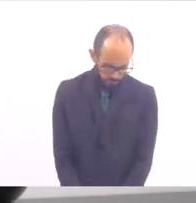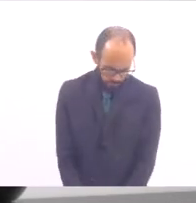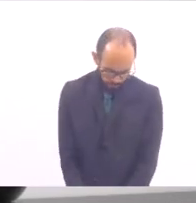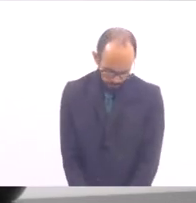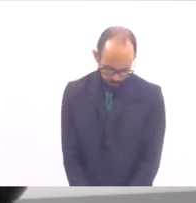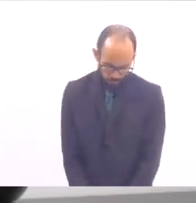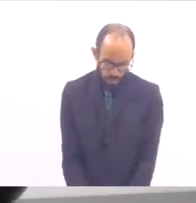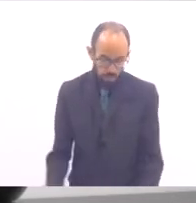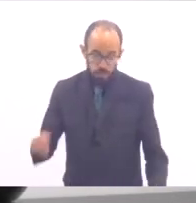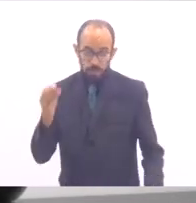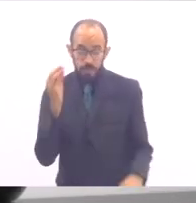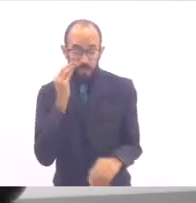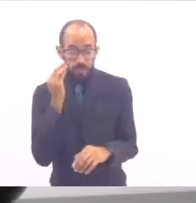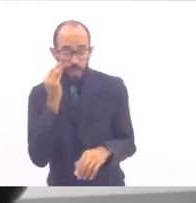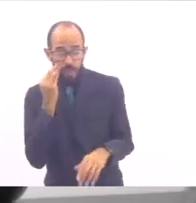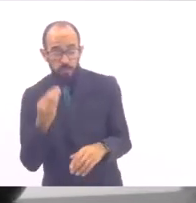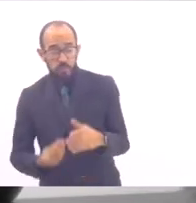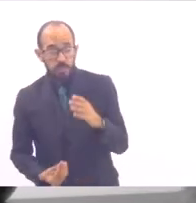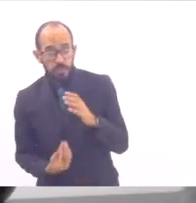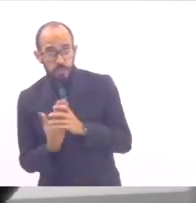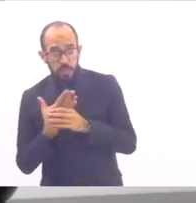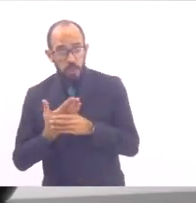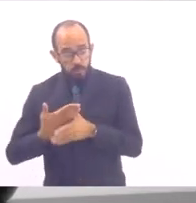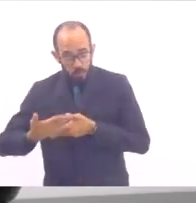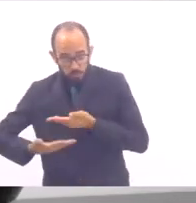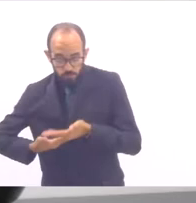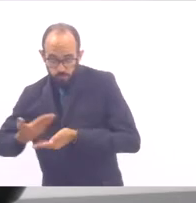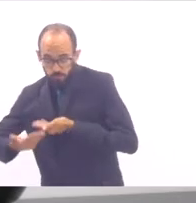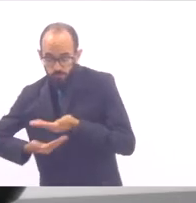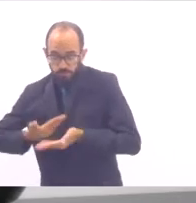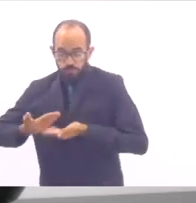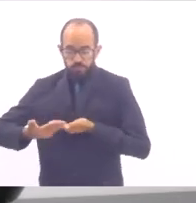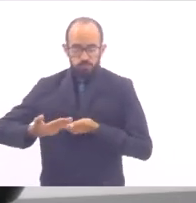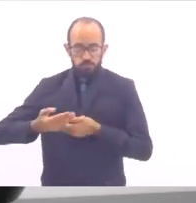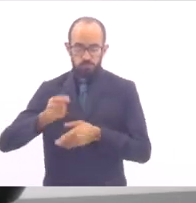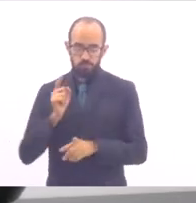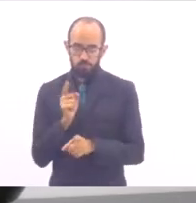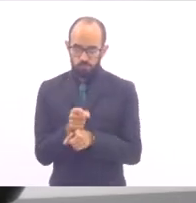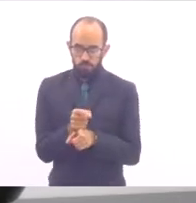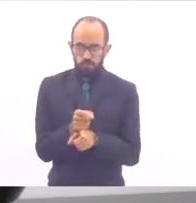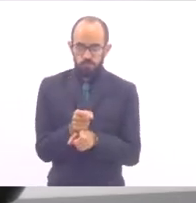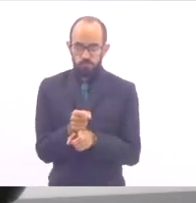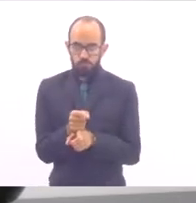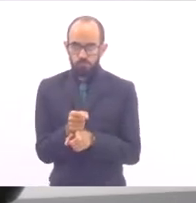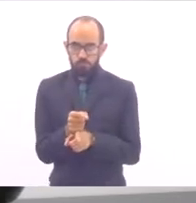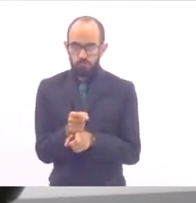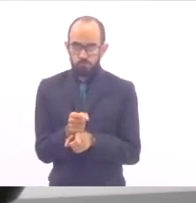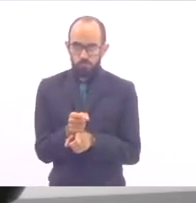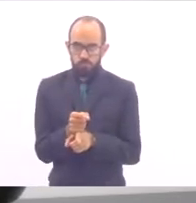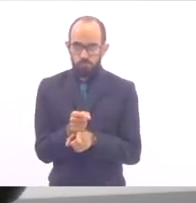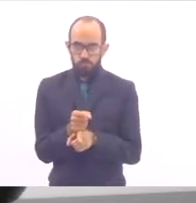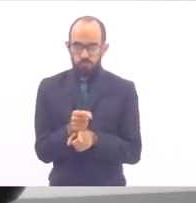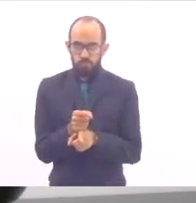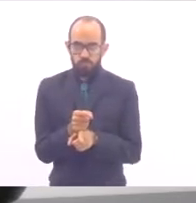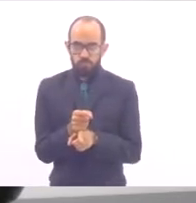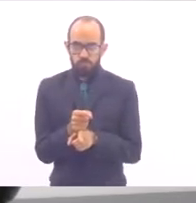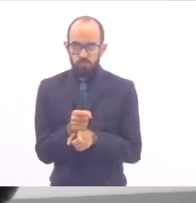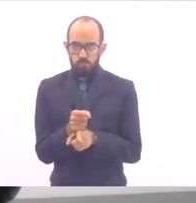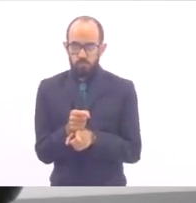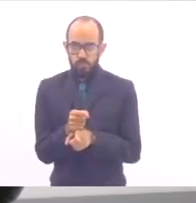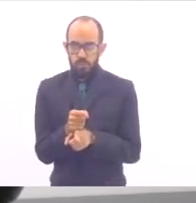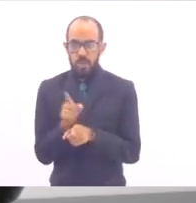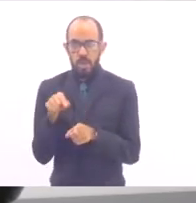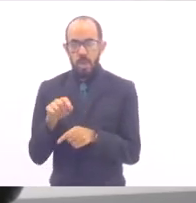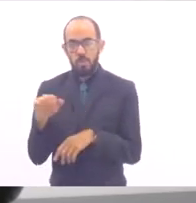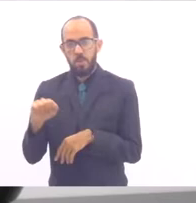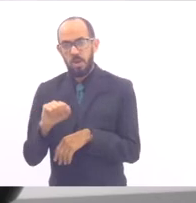tentávamos estabelecer uma mediação nesses encontros. Então, sempre tentando... Da cooperativa com a empresa. Justamente por se